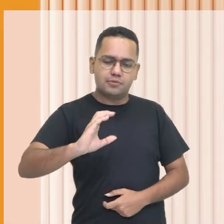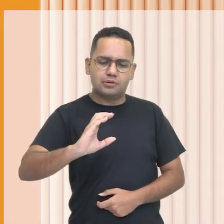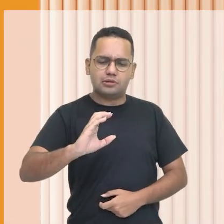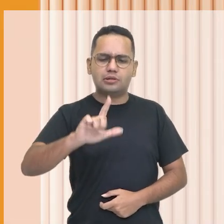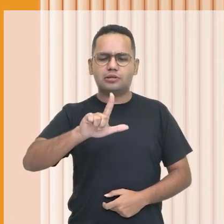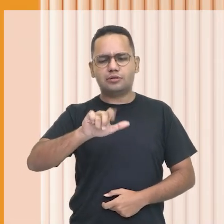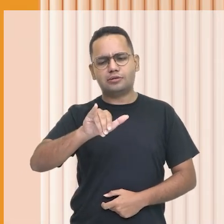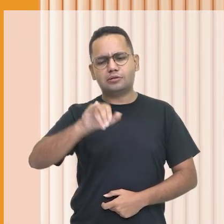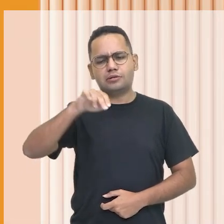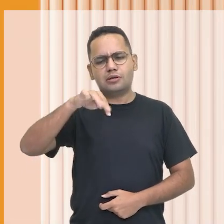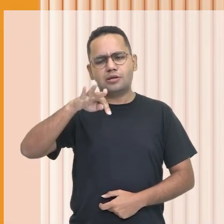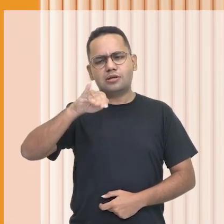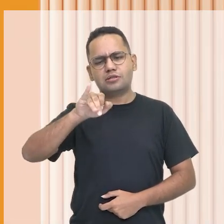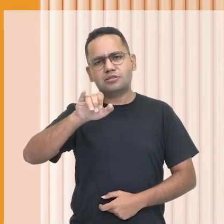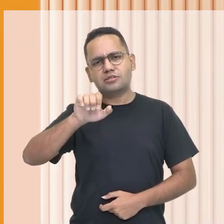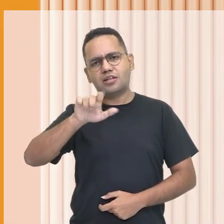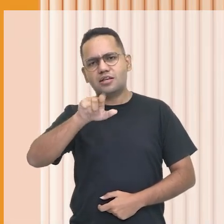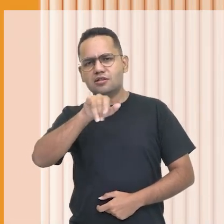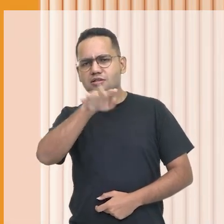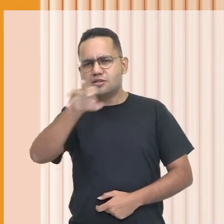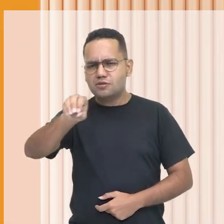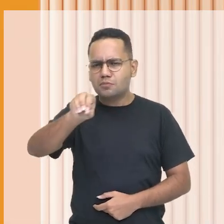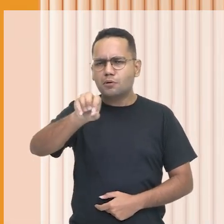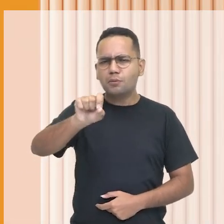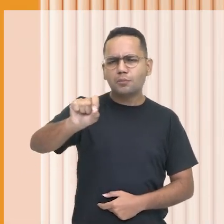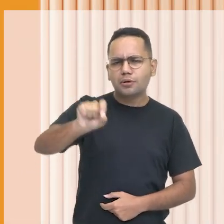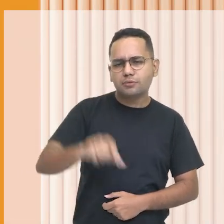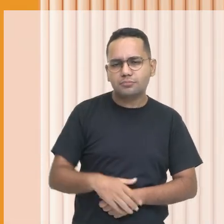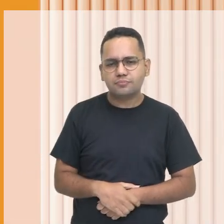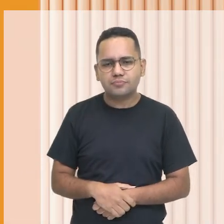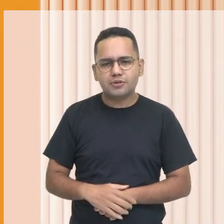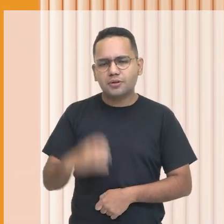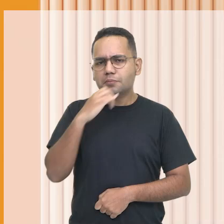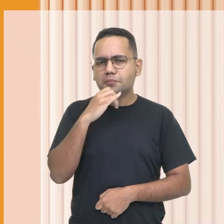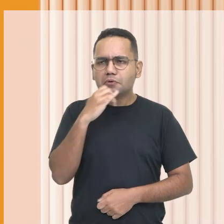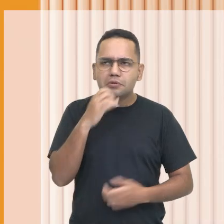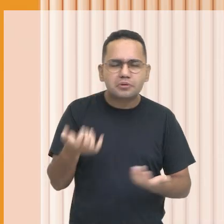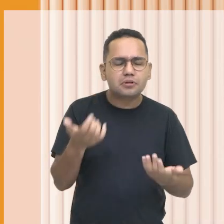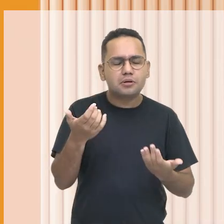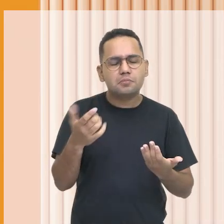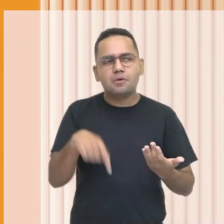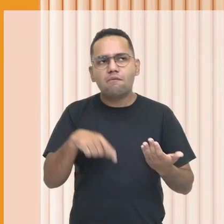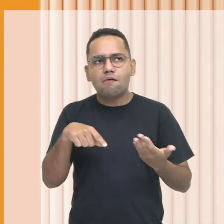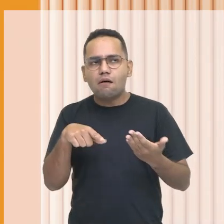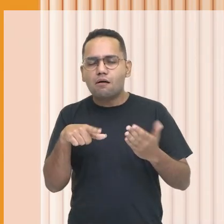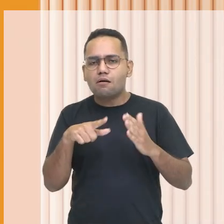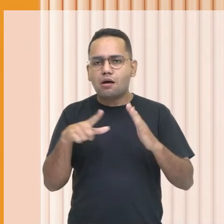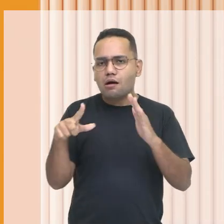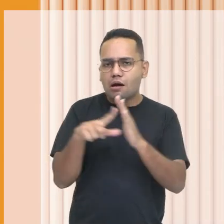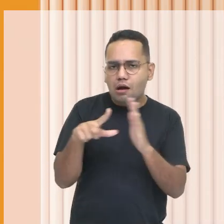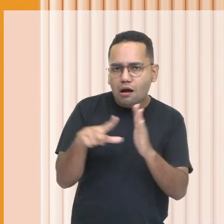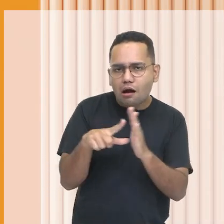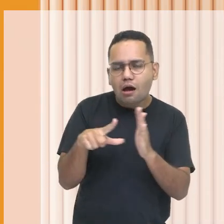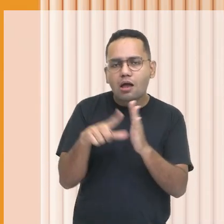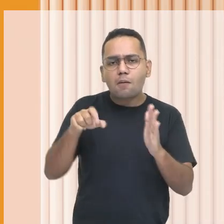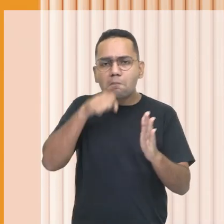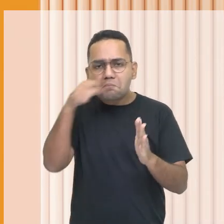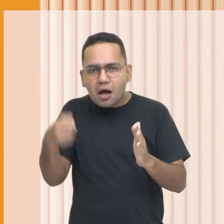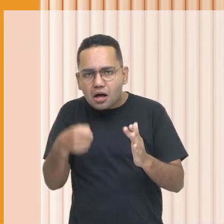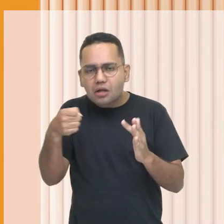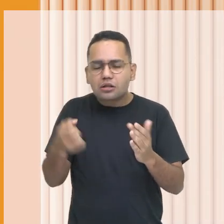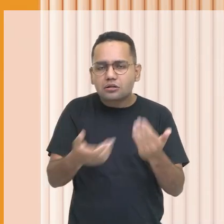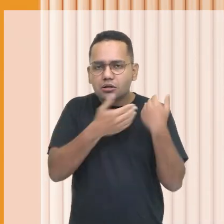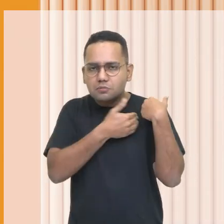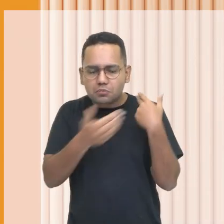O que é clientelismo? É ser cliente de alguém? É ser cliente do dono da padaria da esquina, do dono do boteco dali de mais